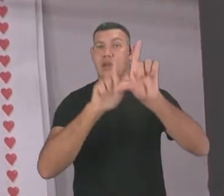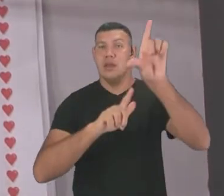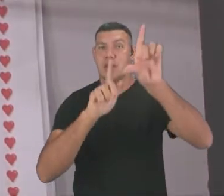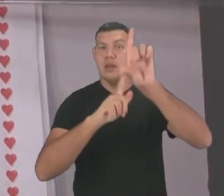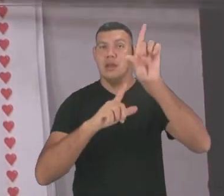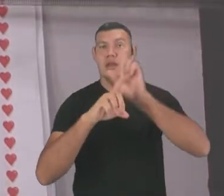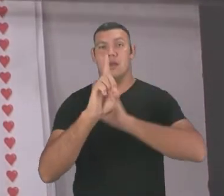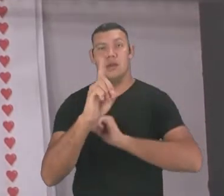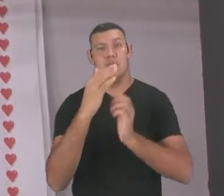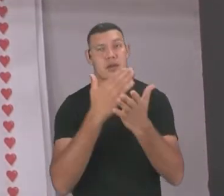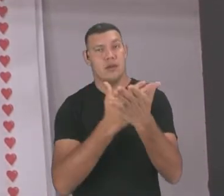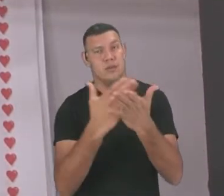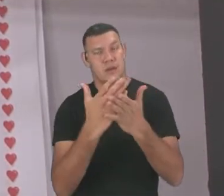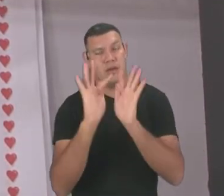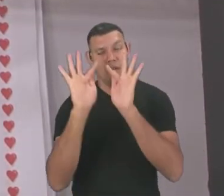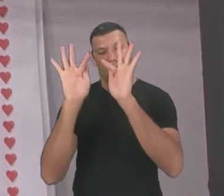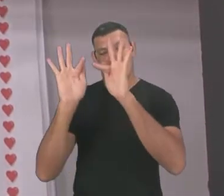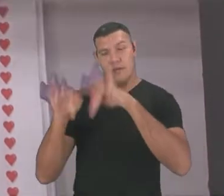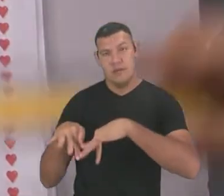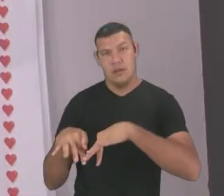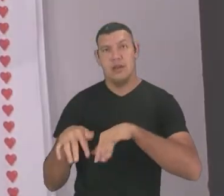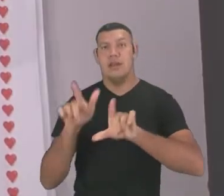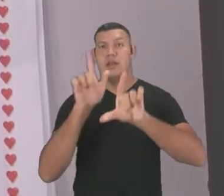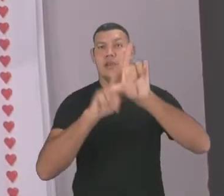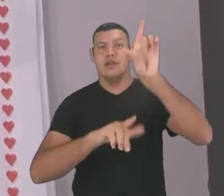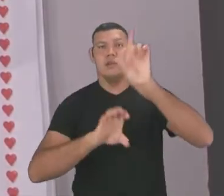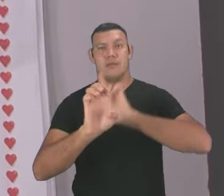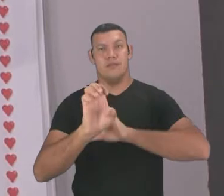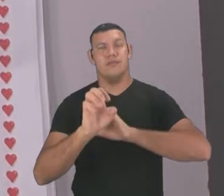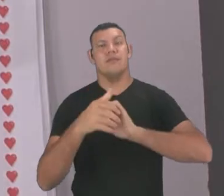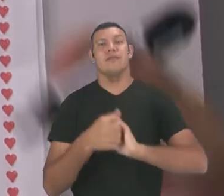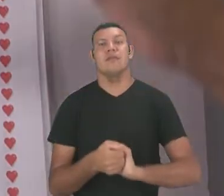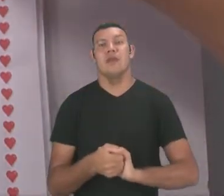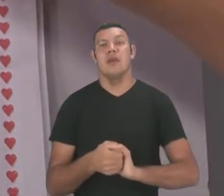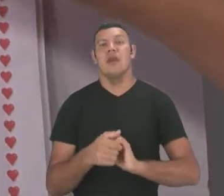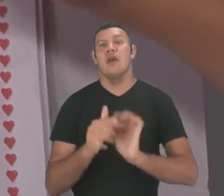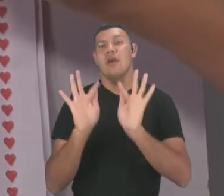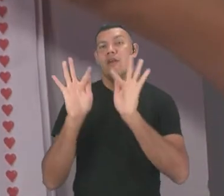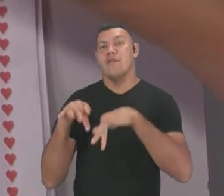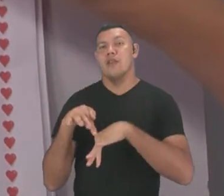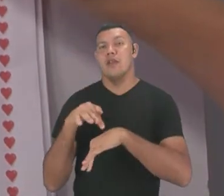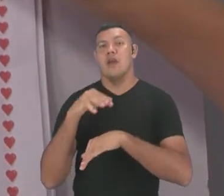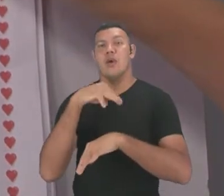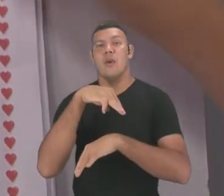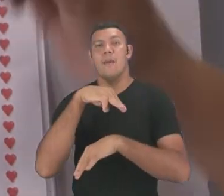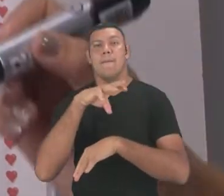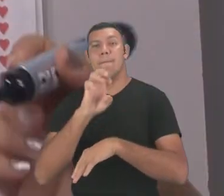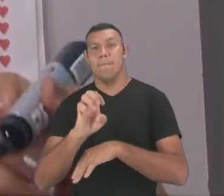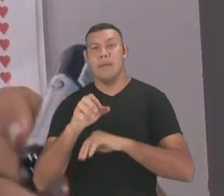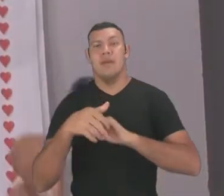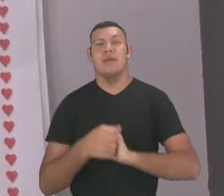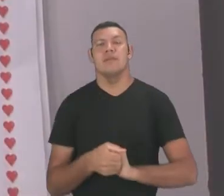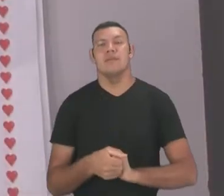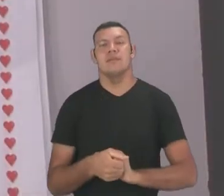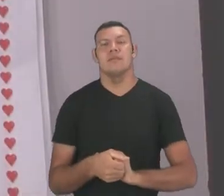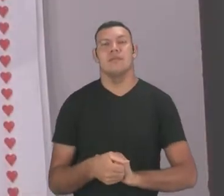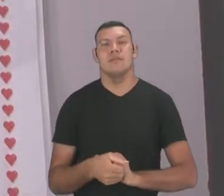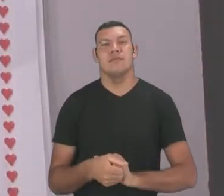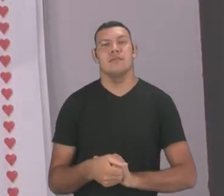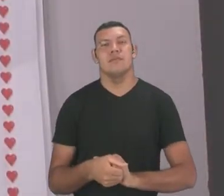termina com a letra e som final mês dorme quantas letras